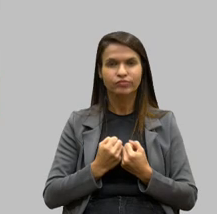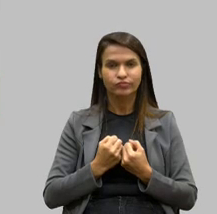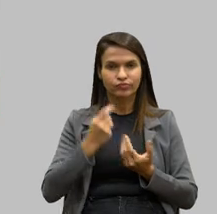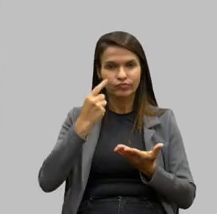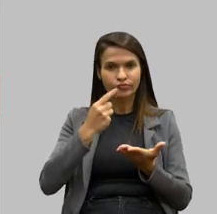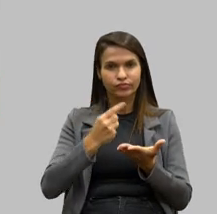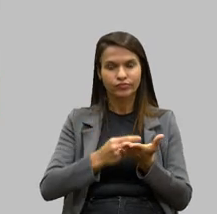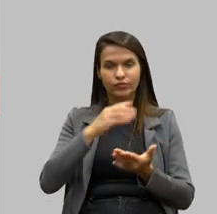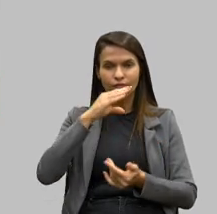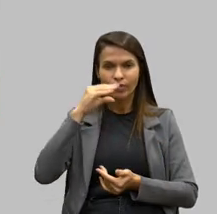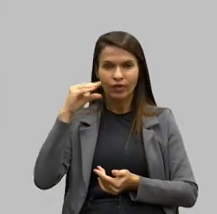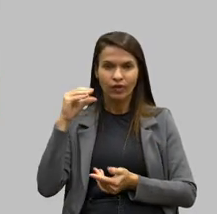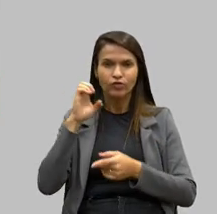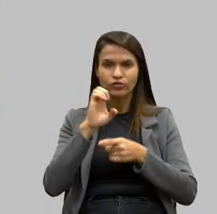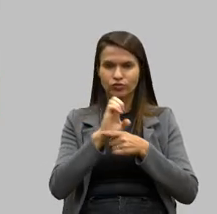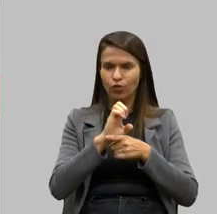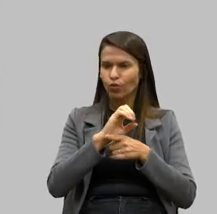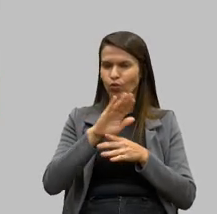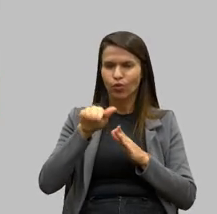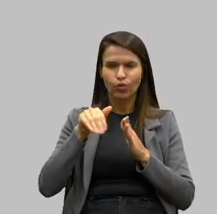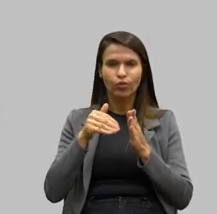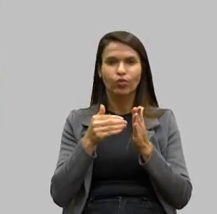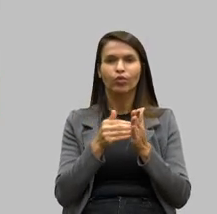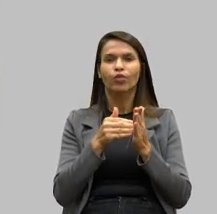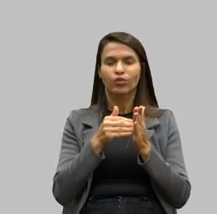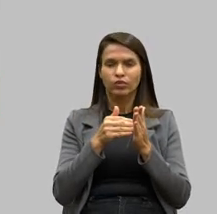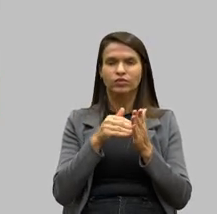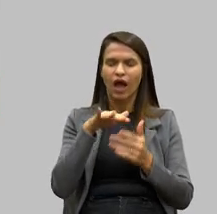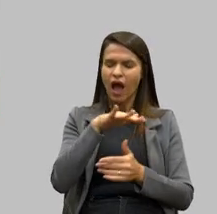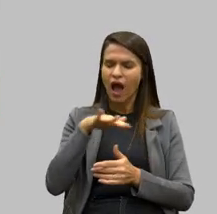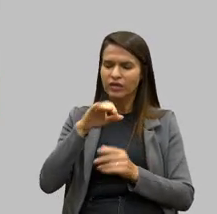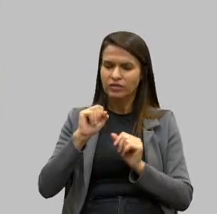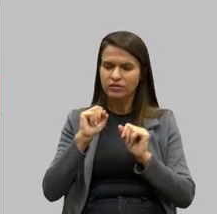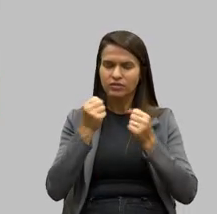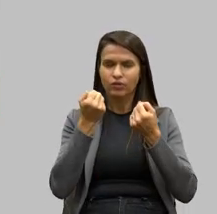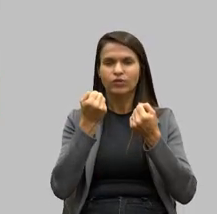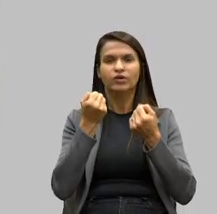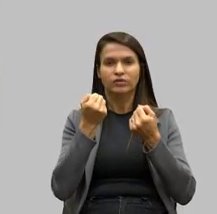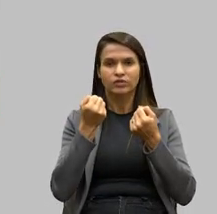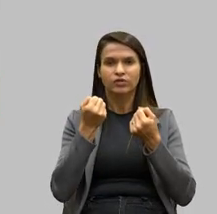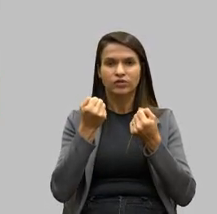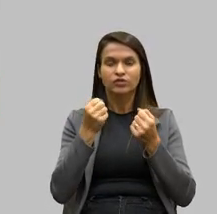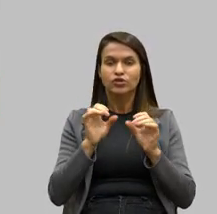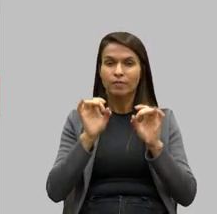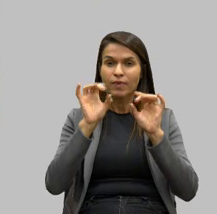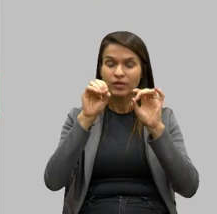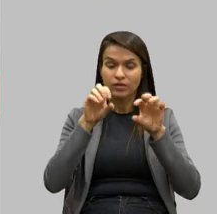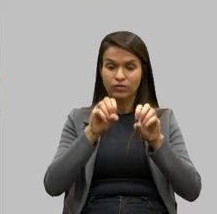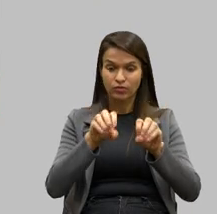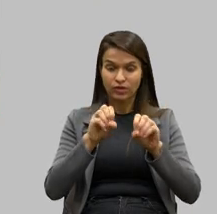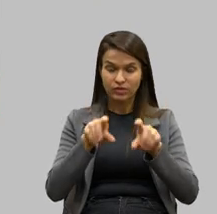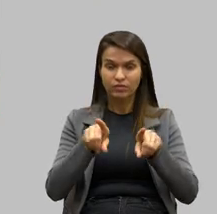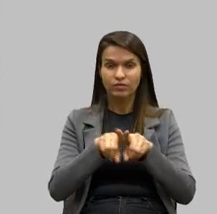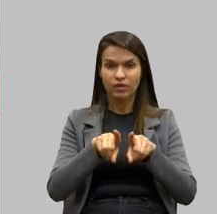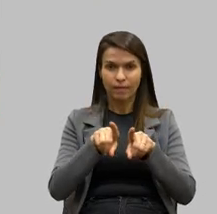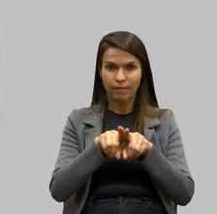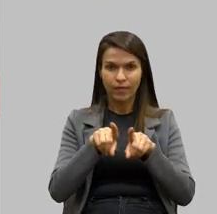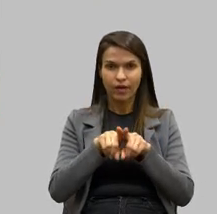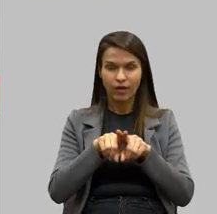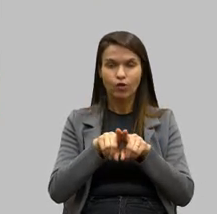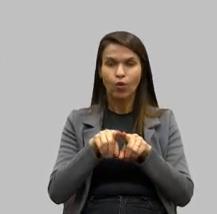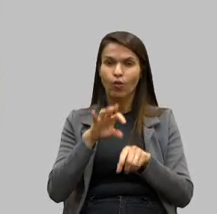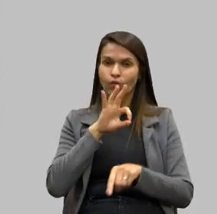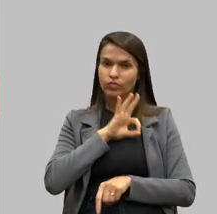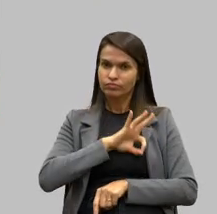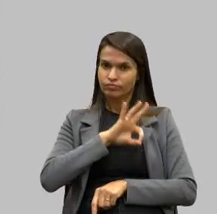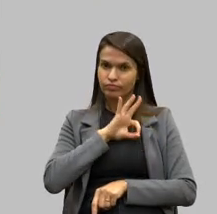servidores do Estado, de todos os segmentos do Estado, da segurança, de forma especial da educação também, com salários